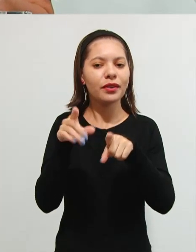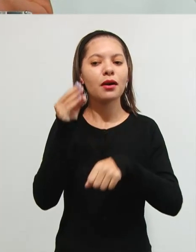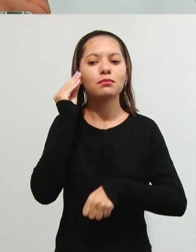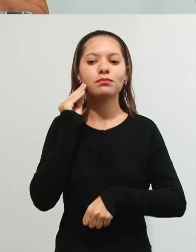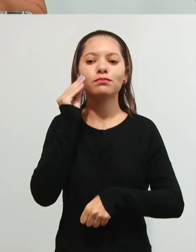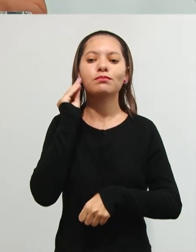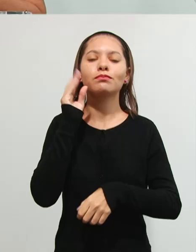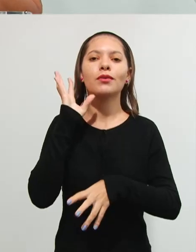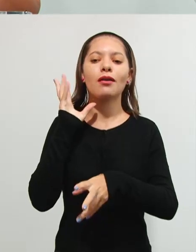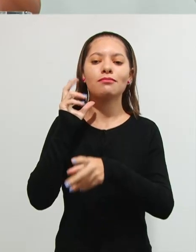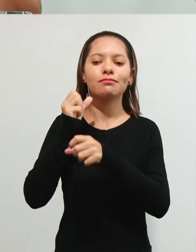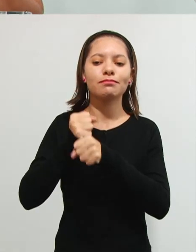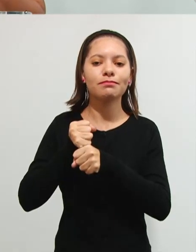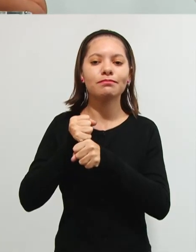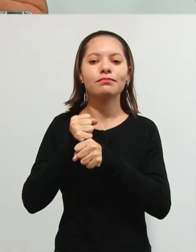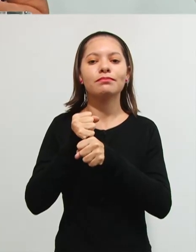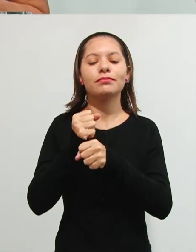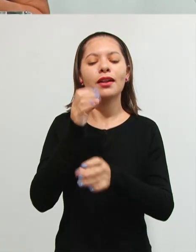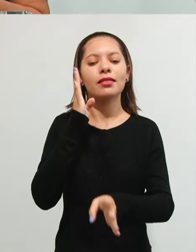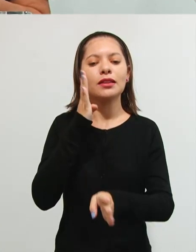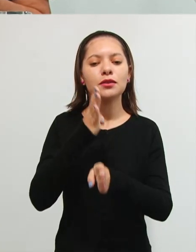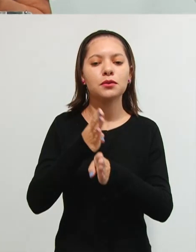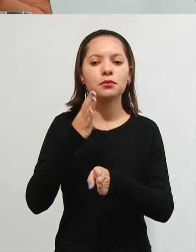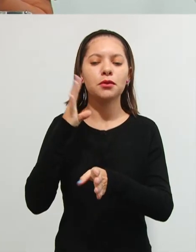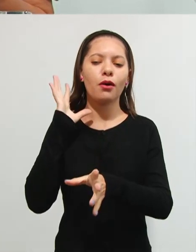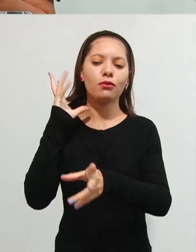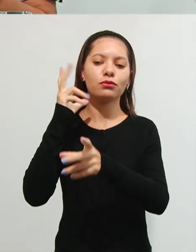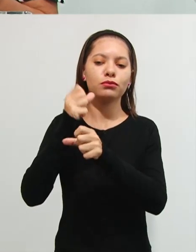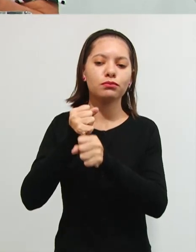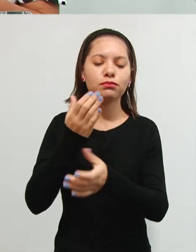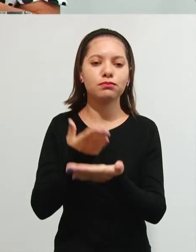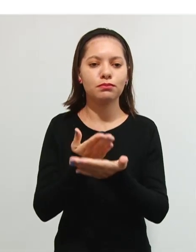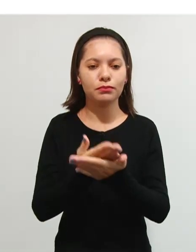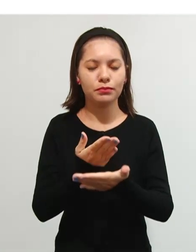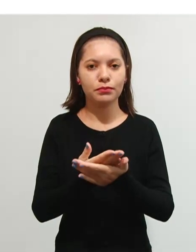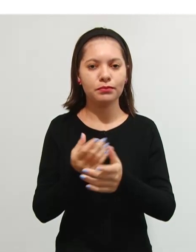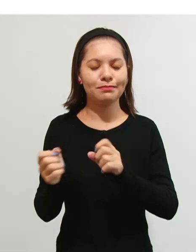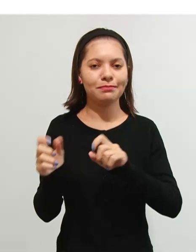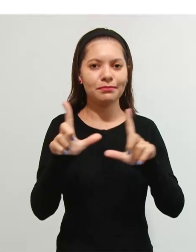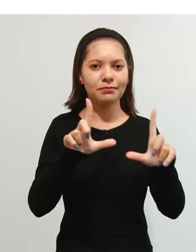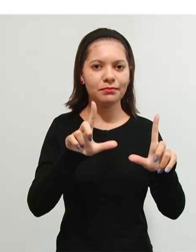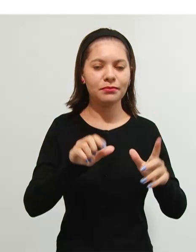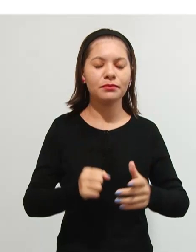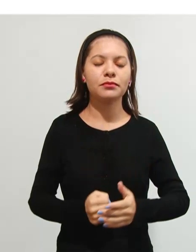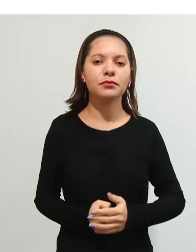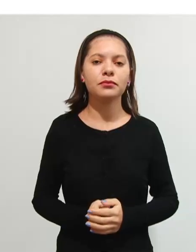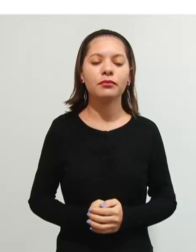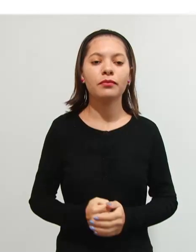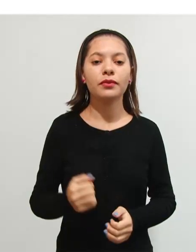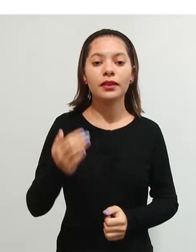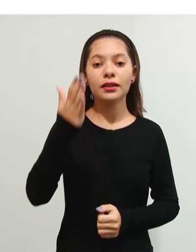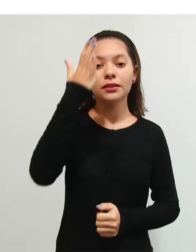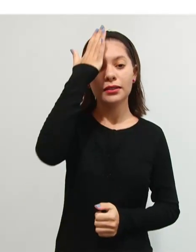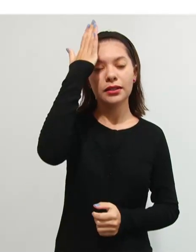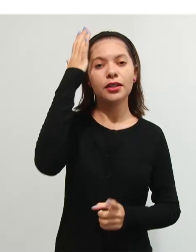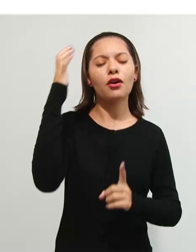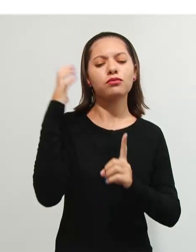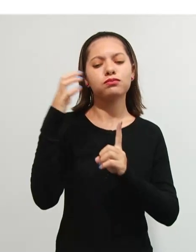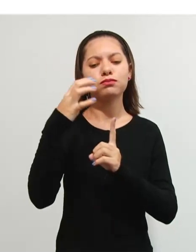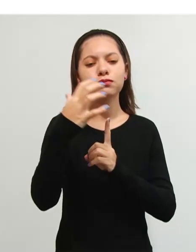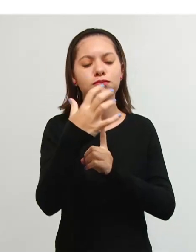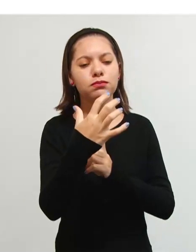então, descoberto ao longo dos seus estudos. Vamos continuar, então. Skinner foi